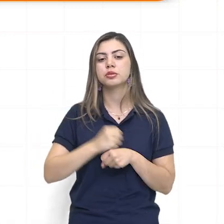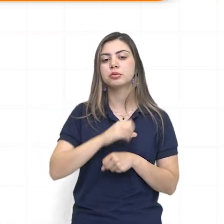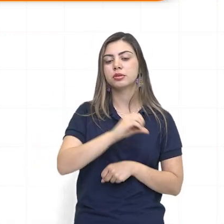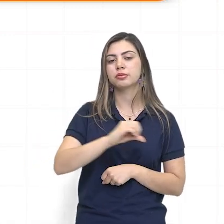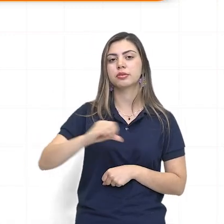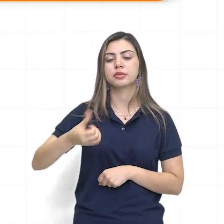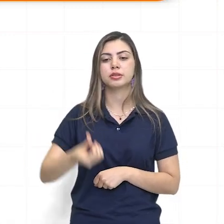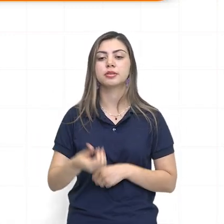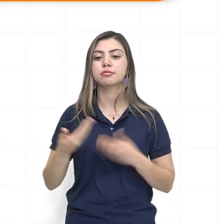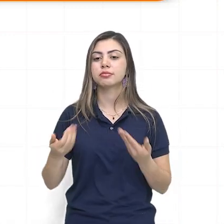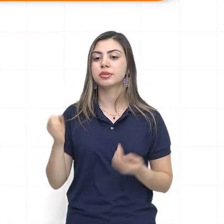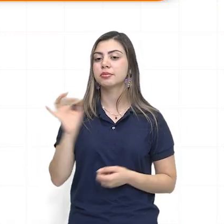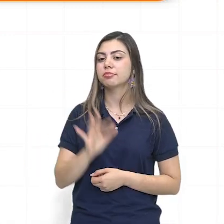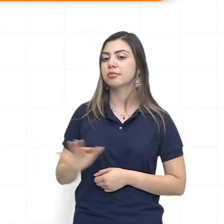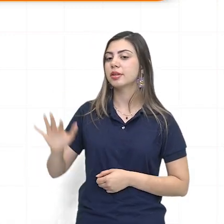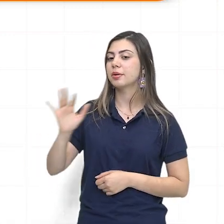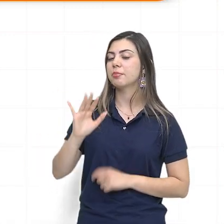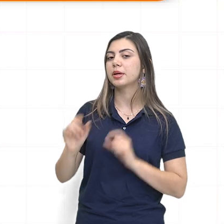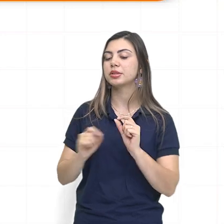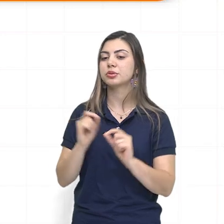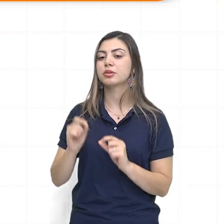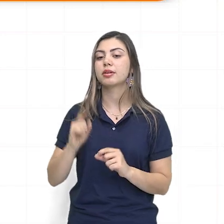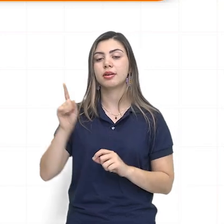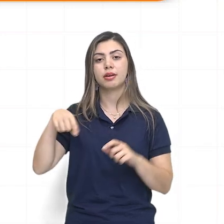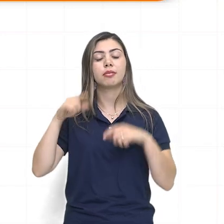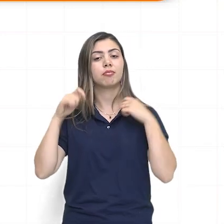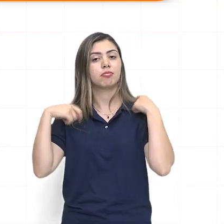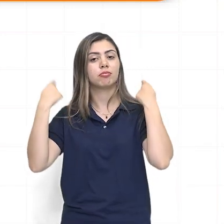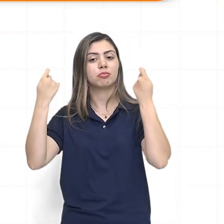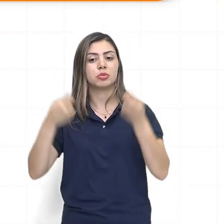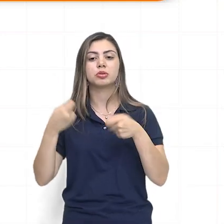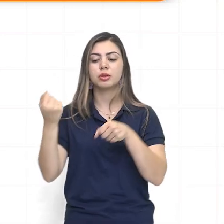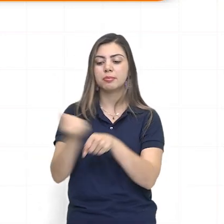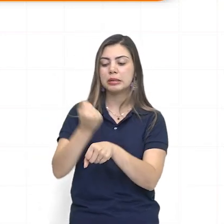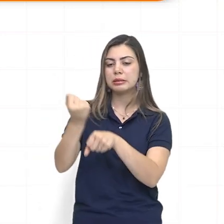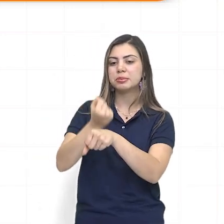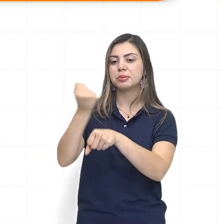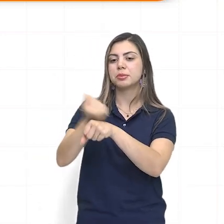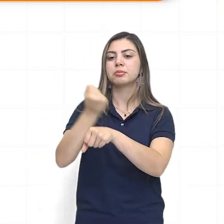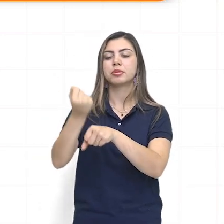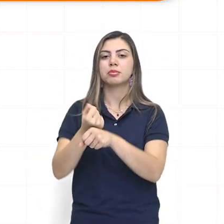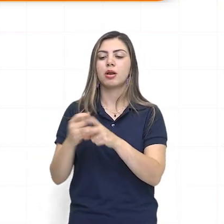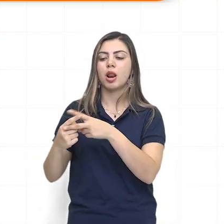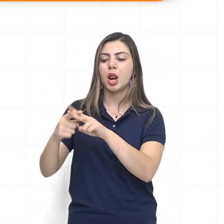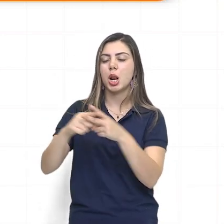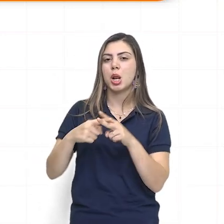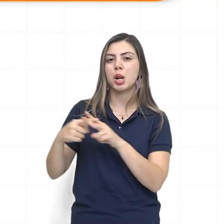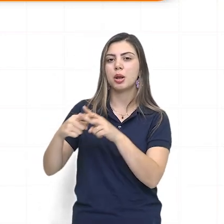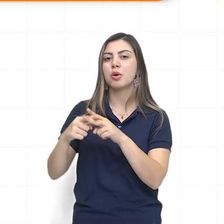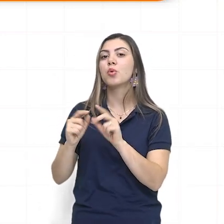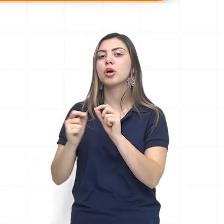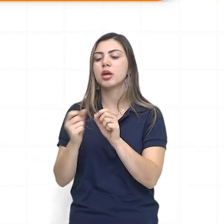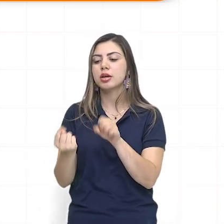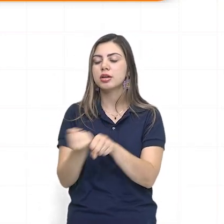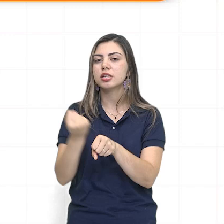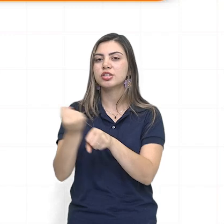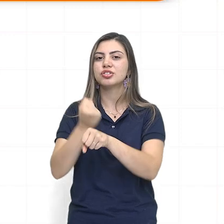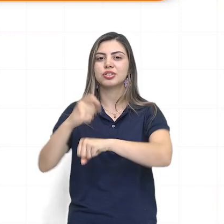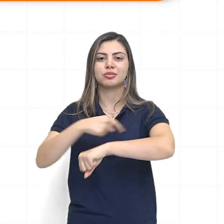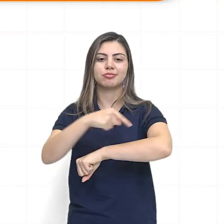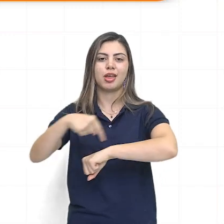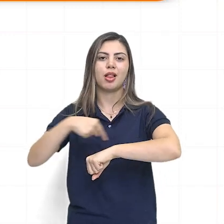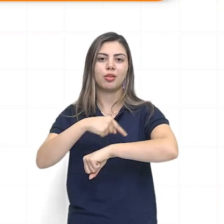Então, vocês têm aí na imagem da telinha de vocês um monge, né, que fazia exatamente essa construção, né, aí